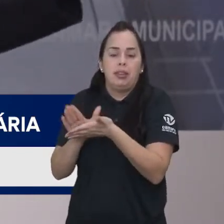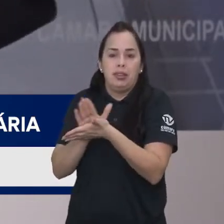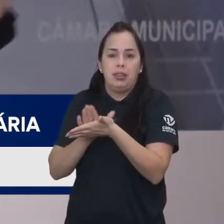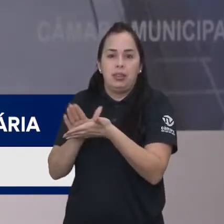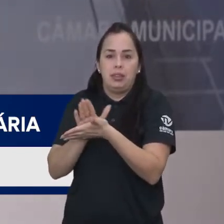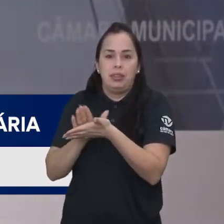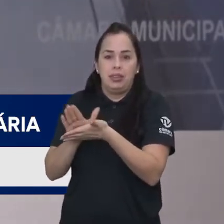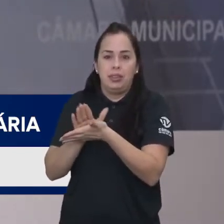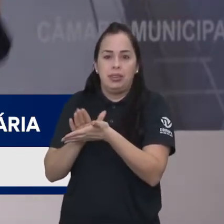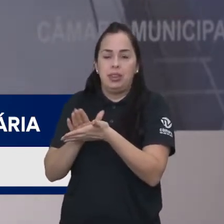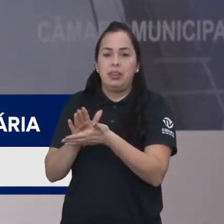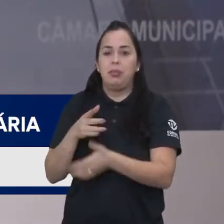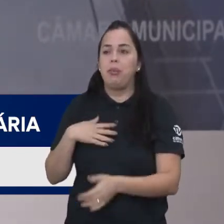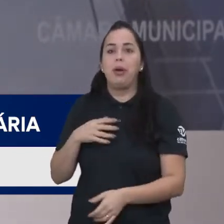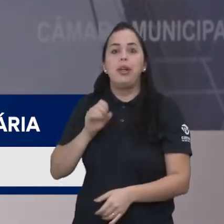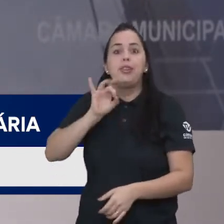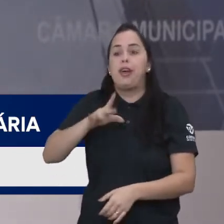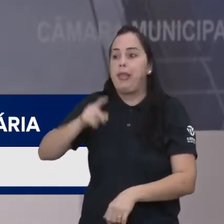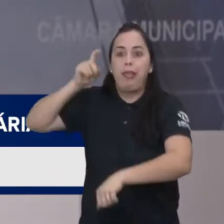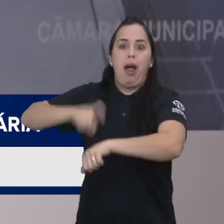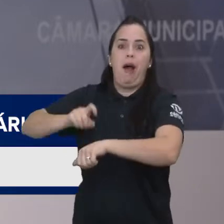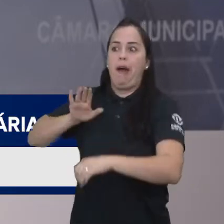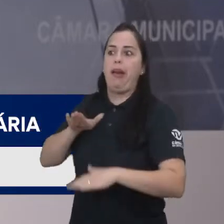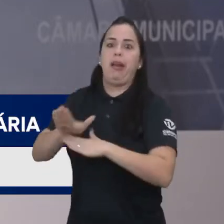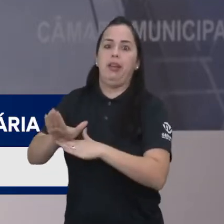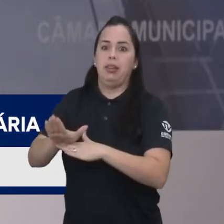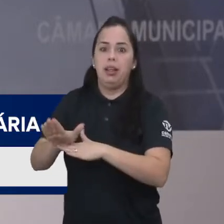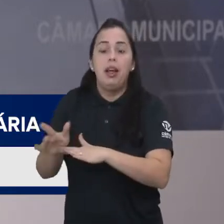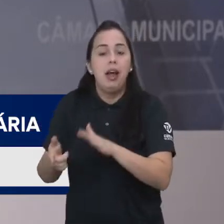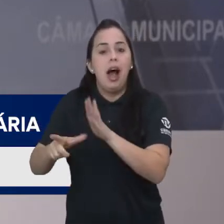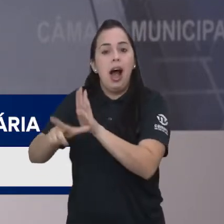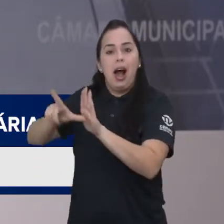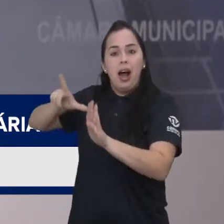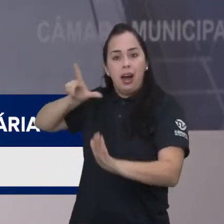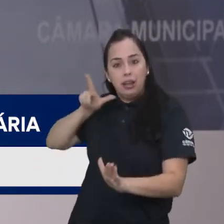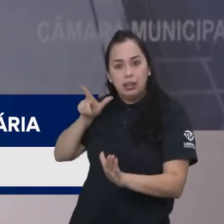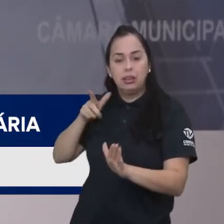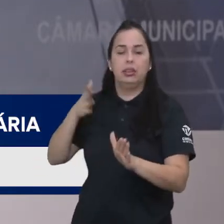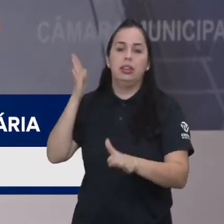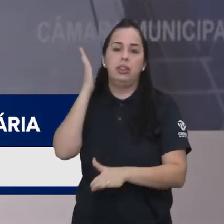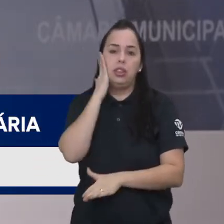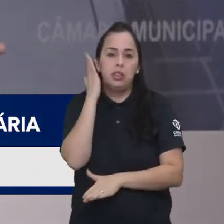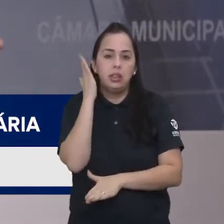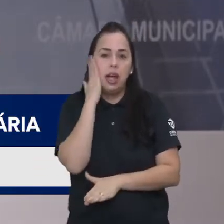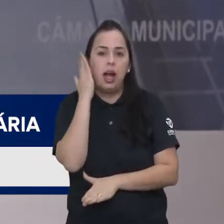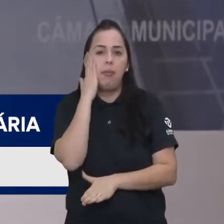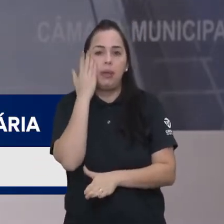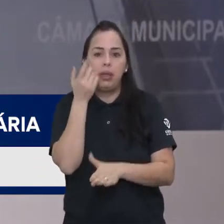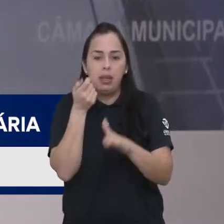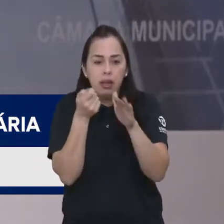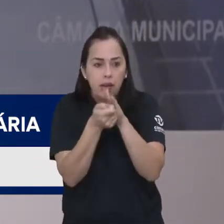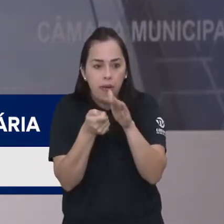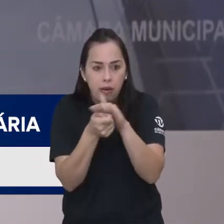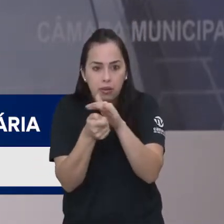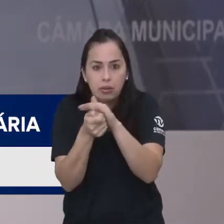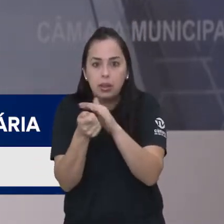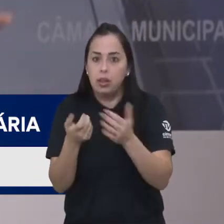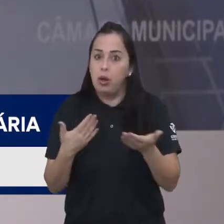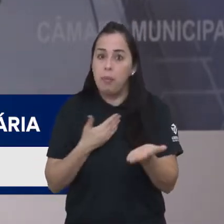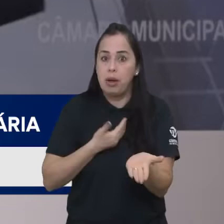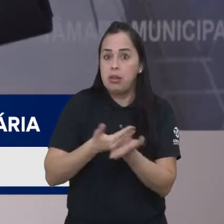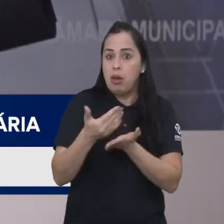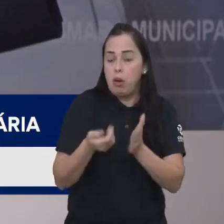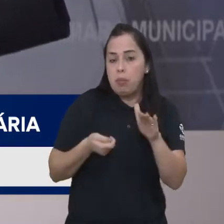a gente não pode agir só reativamente. Então, assim, é óbvio que não tem recursos para tudo, a gente sabe das limitações orçamentárias, mas a gente tem que começar